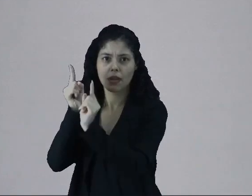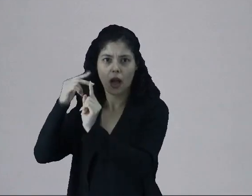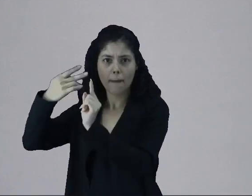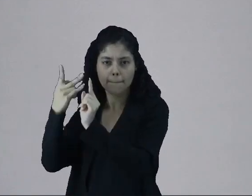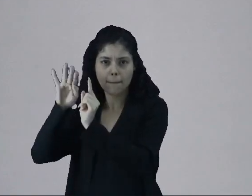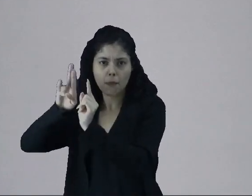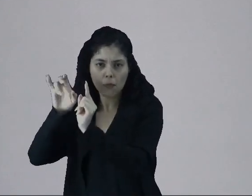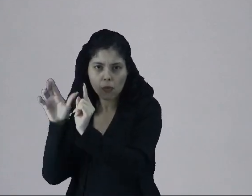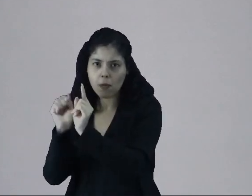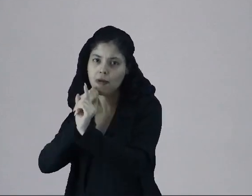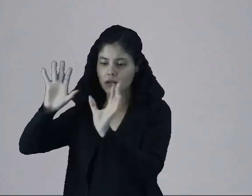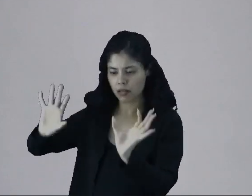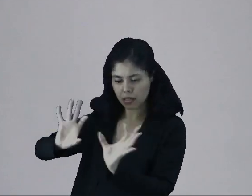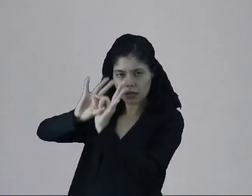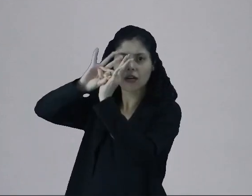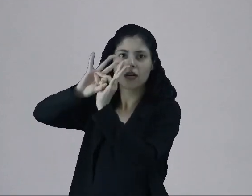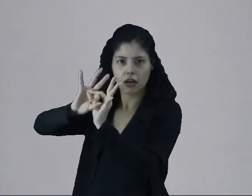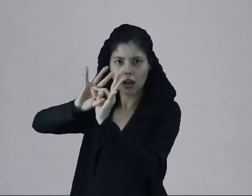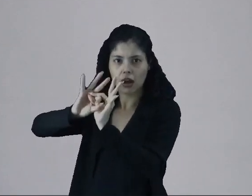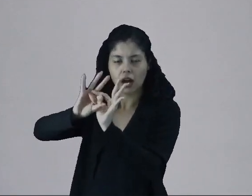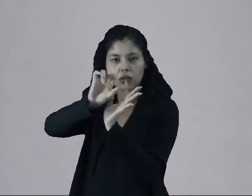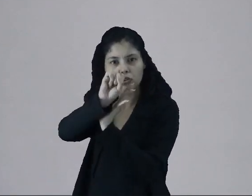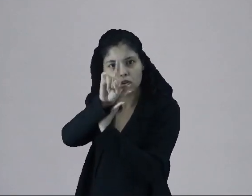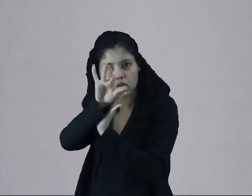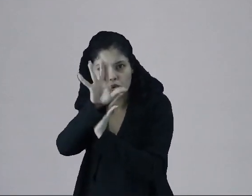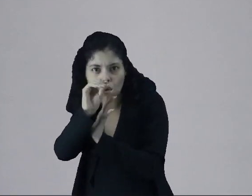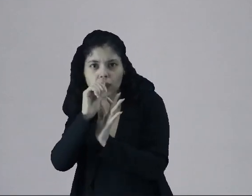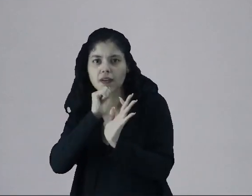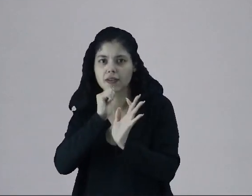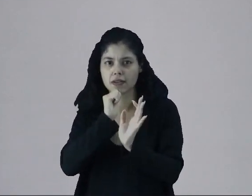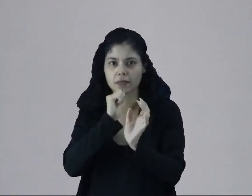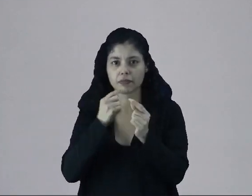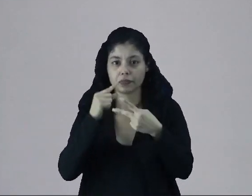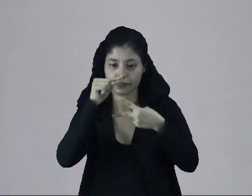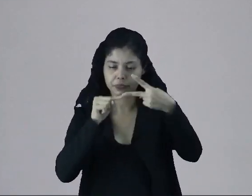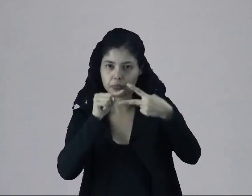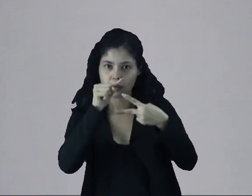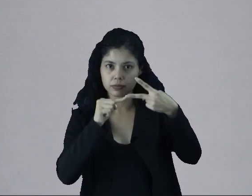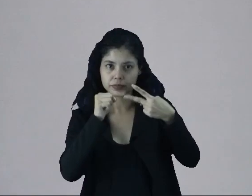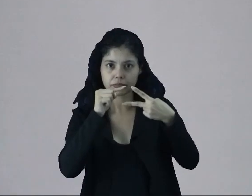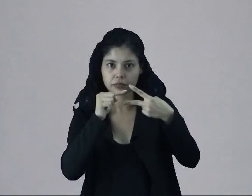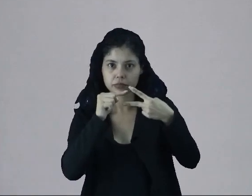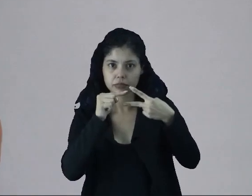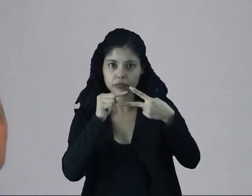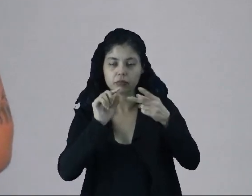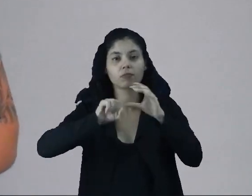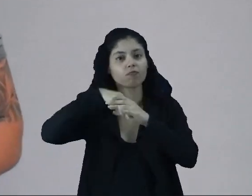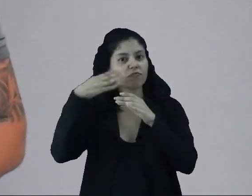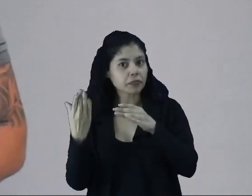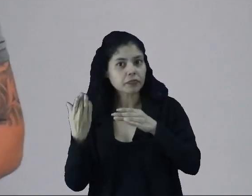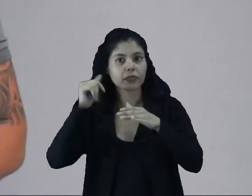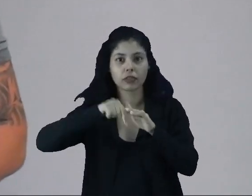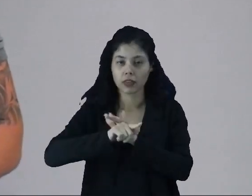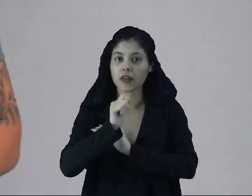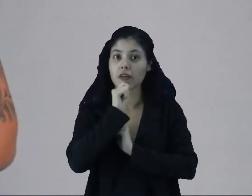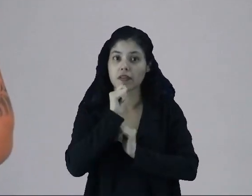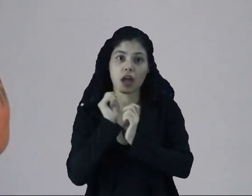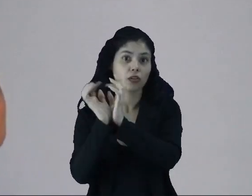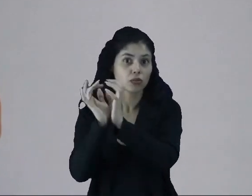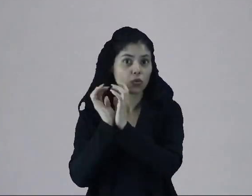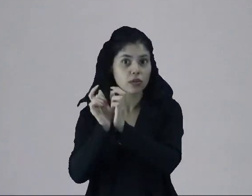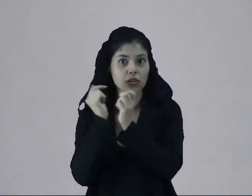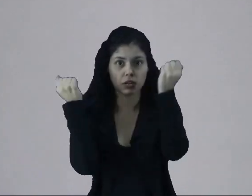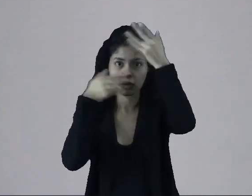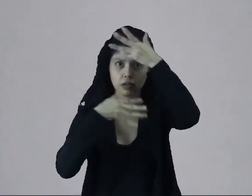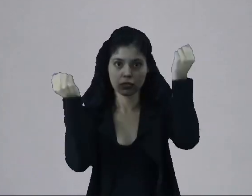Então, eu preciso da relação entre sódio e potássio, que são sais, entre as membranas, a parte externa e interna do neurônio, para